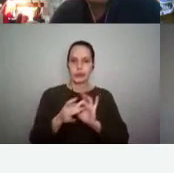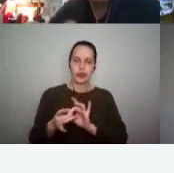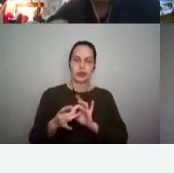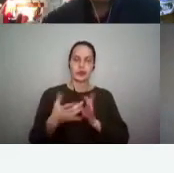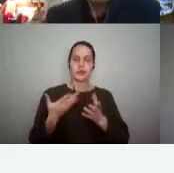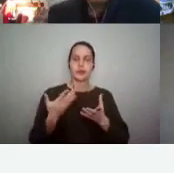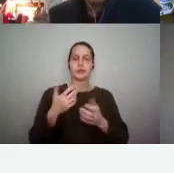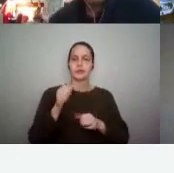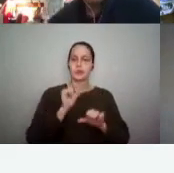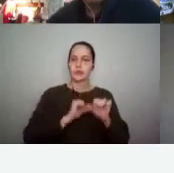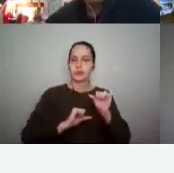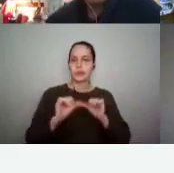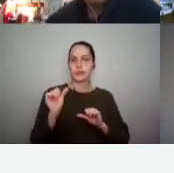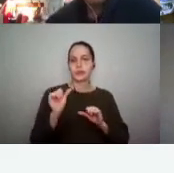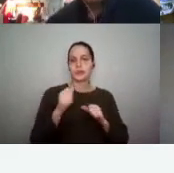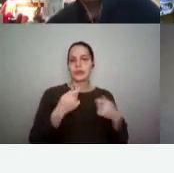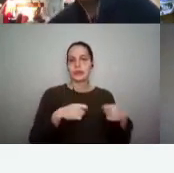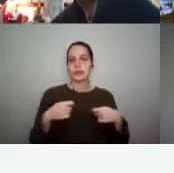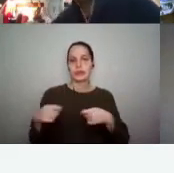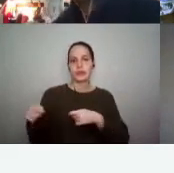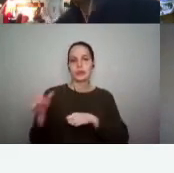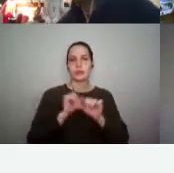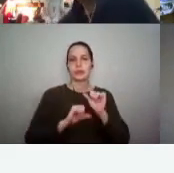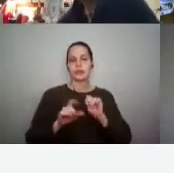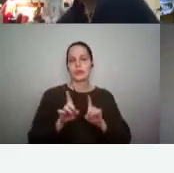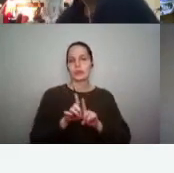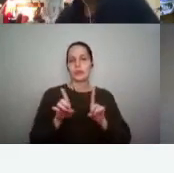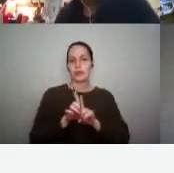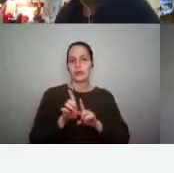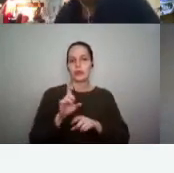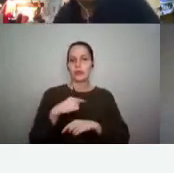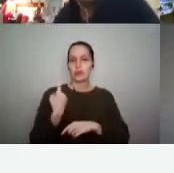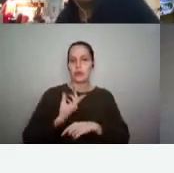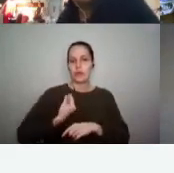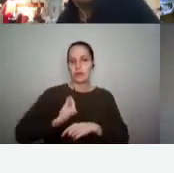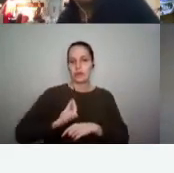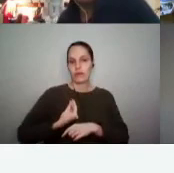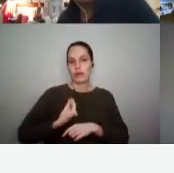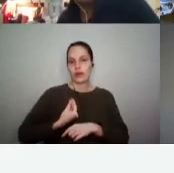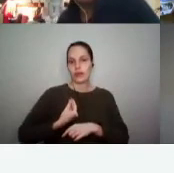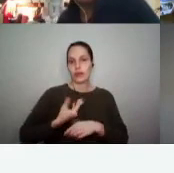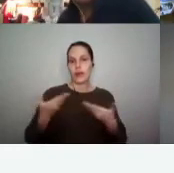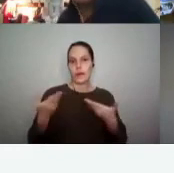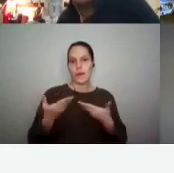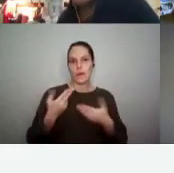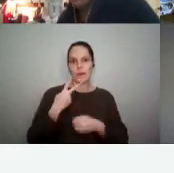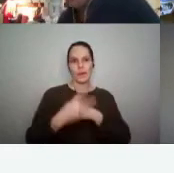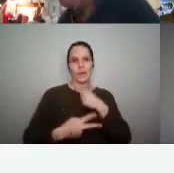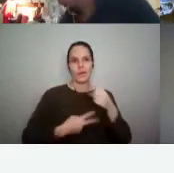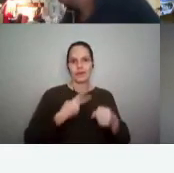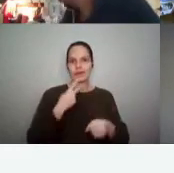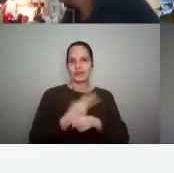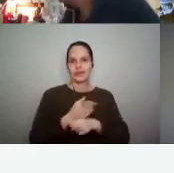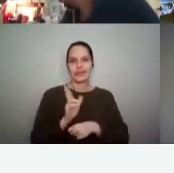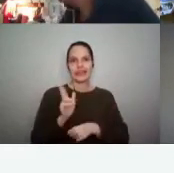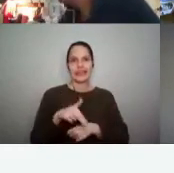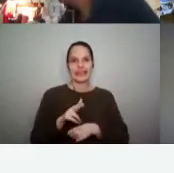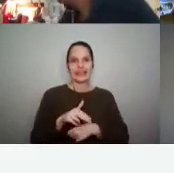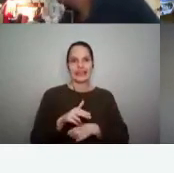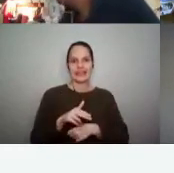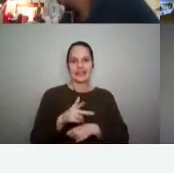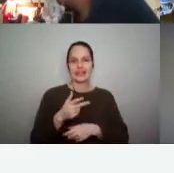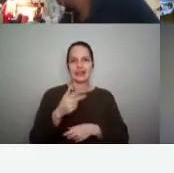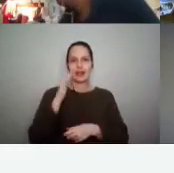necessidades. Mais do que nunca nós vivemos isso, nessa mudança, nesses 2 anos, né? Que ninguém imaginou que íamos